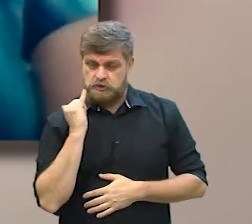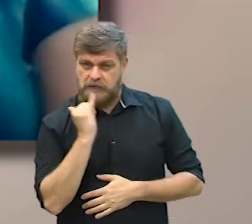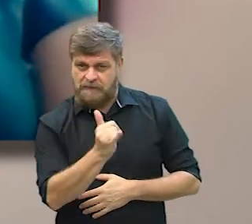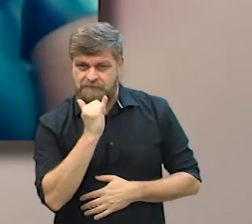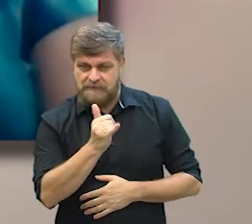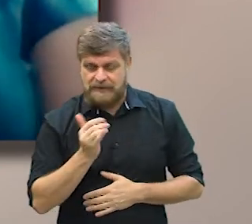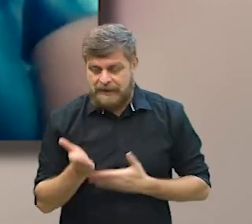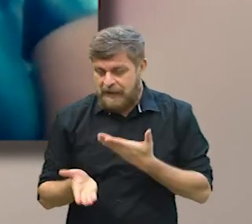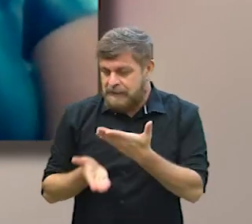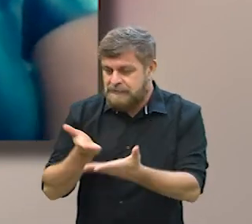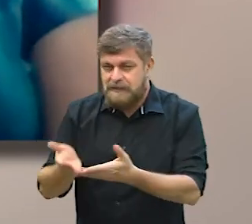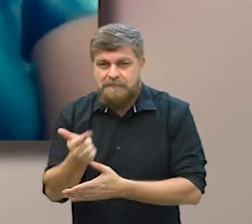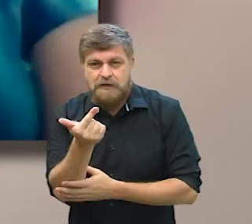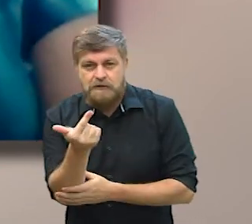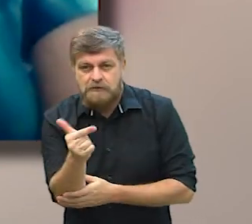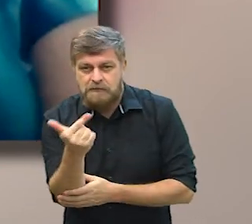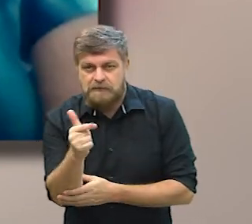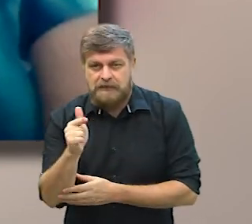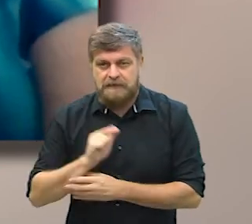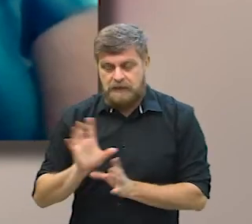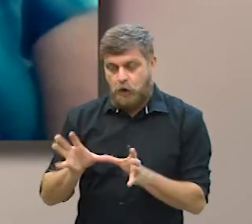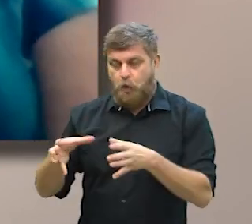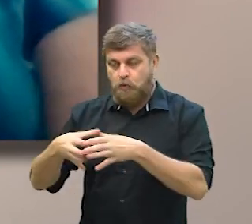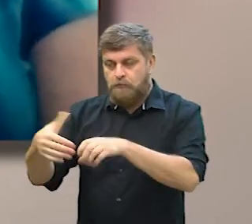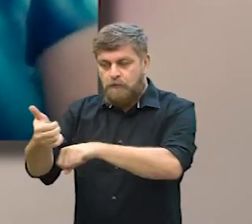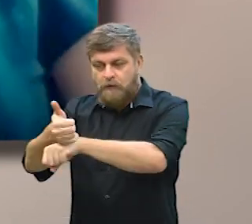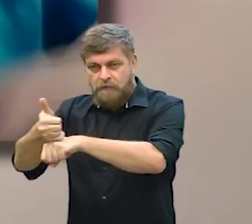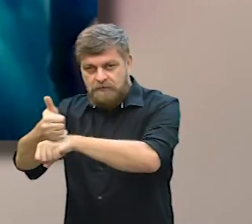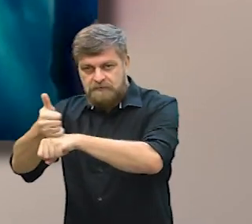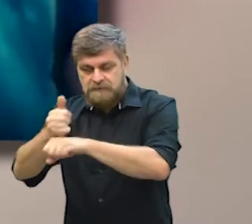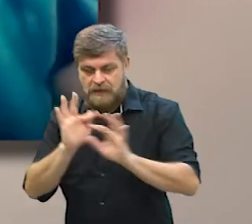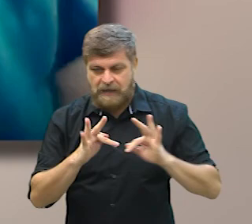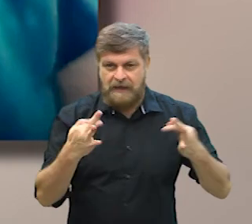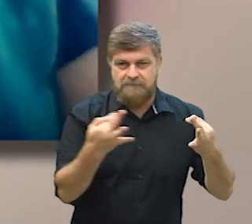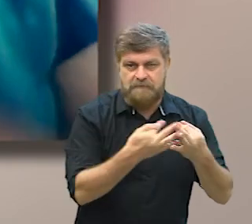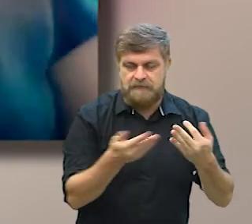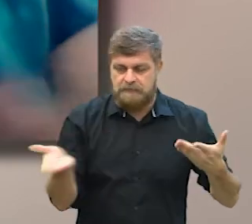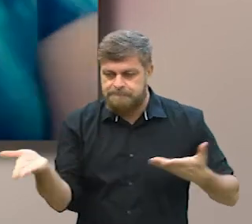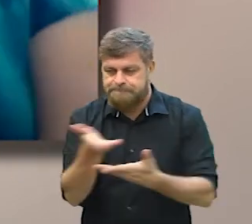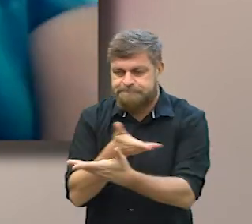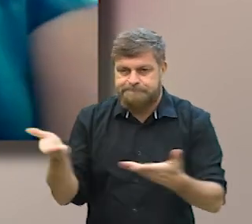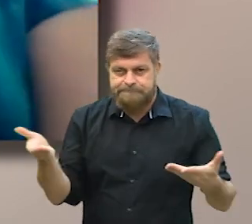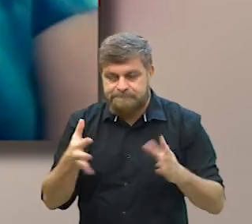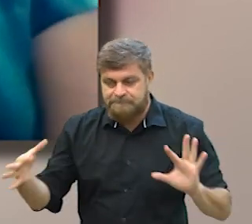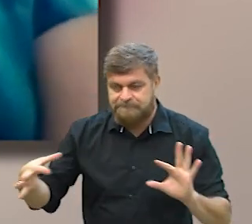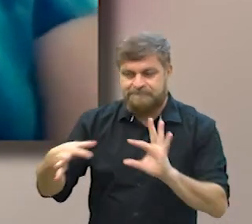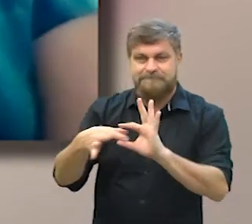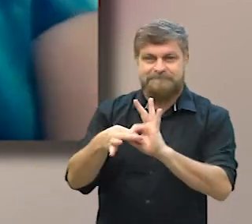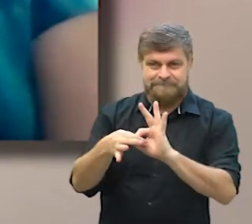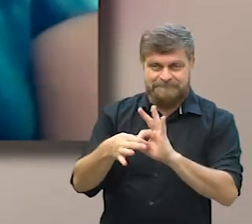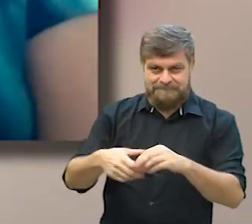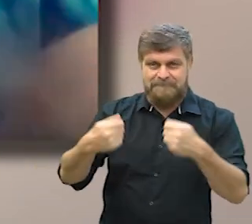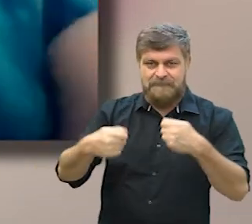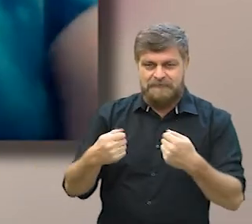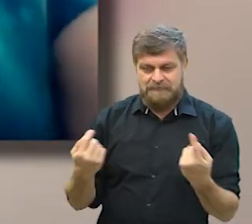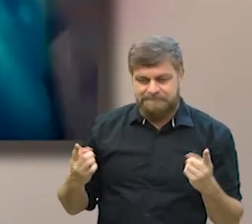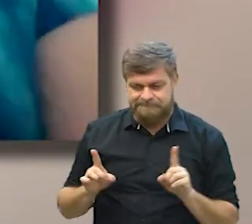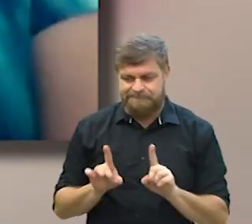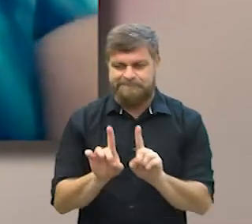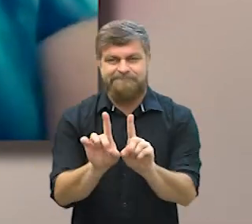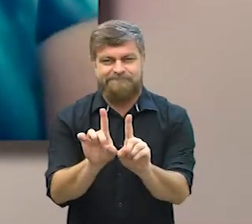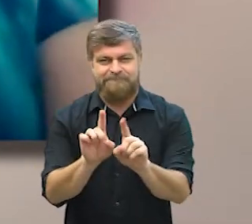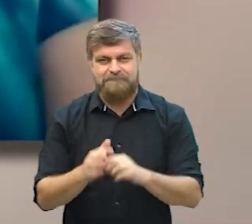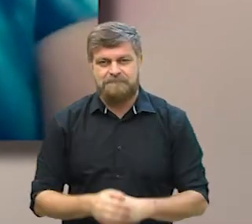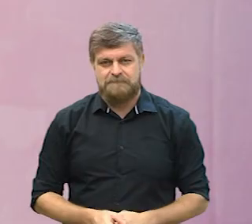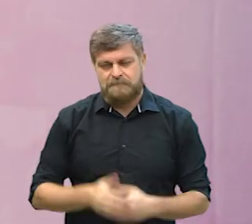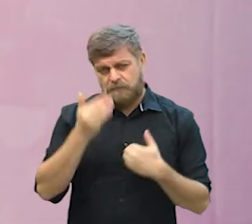porque hoje a gente fala, não existe tratamento que não seja a clínica e a família. Precisa desses